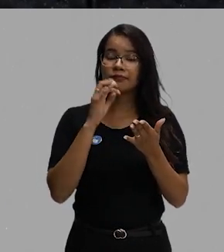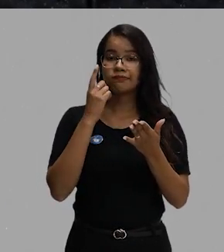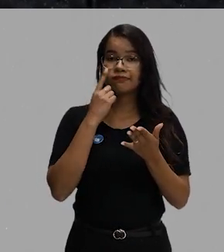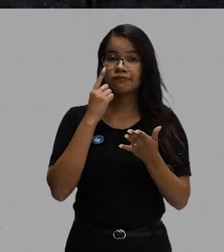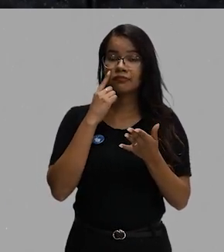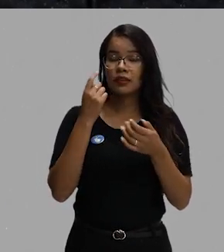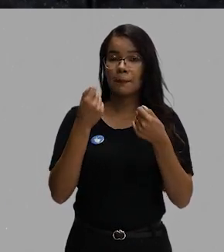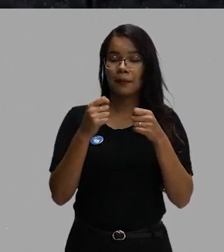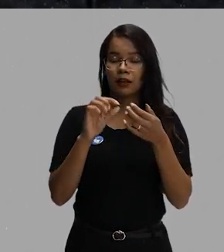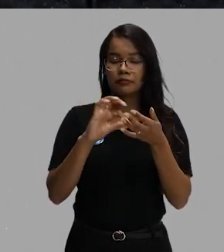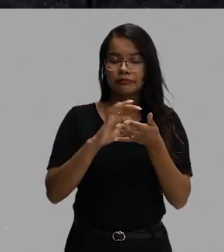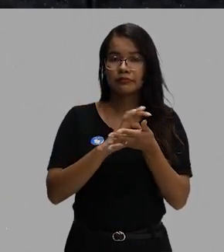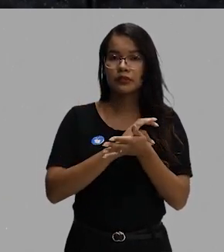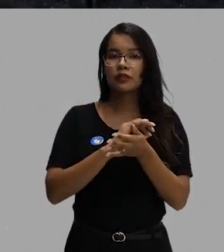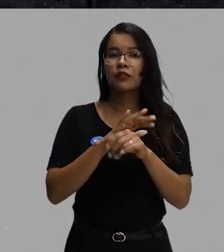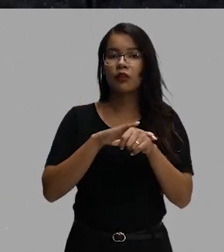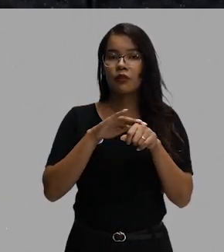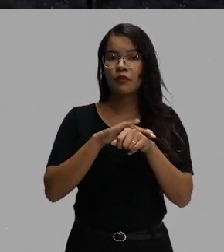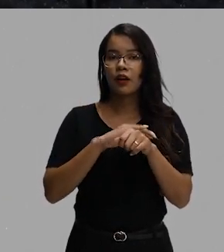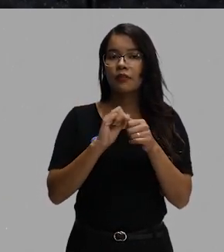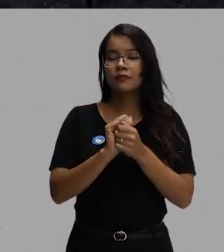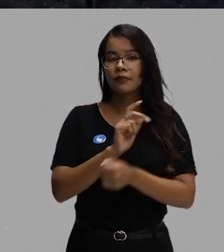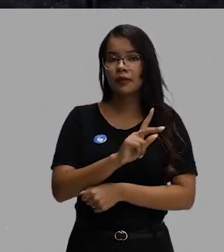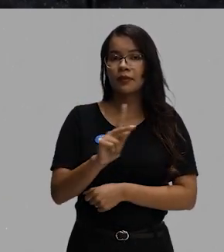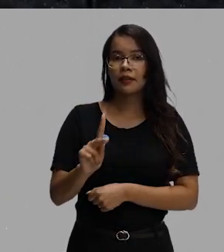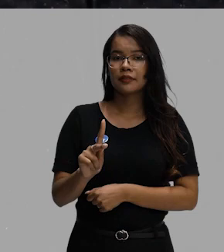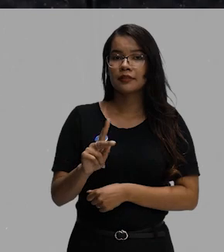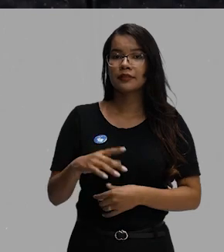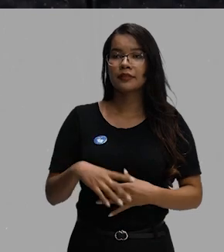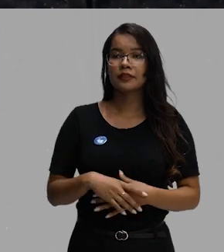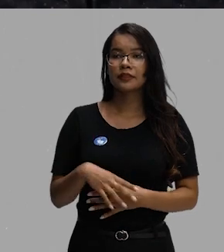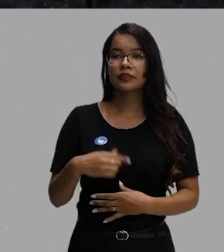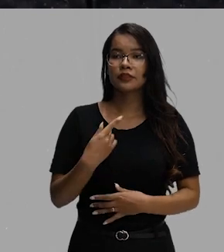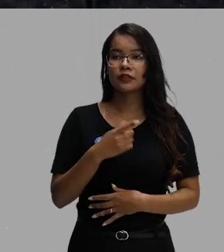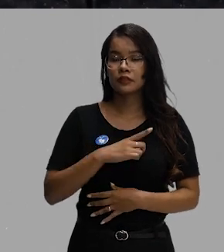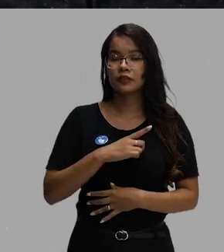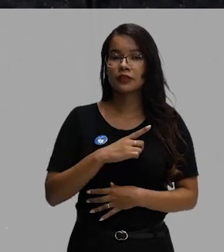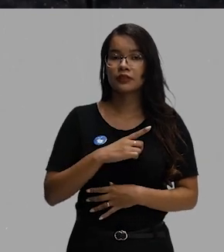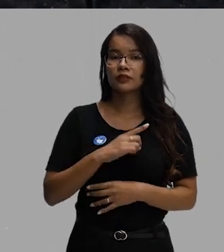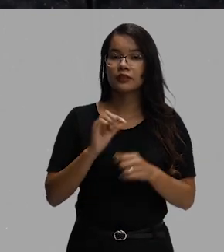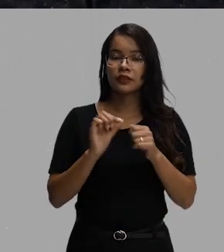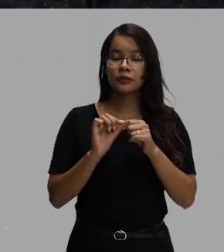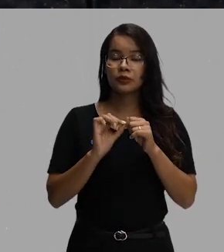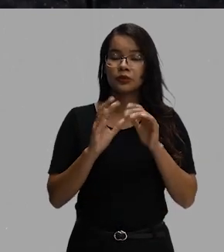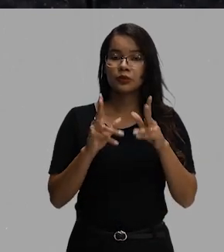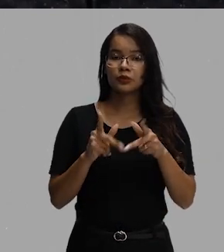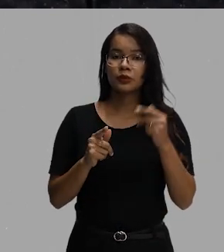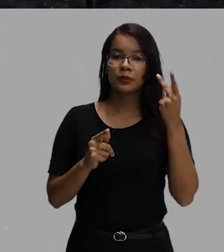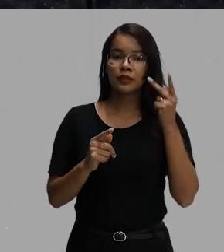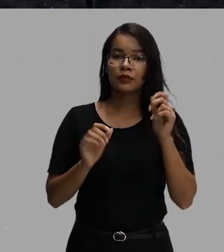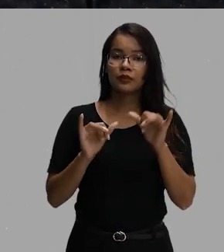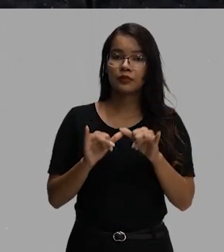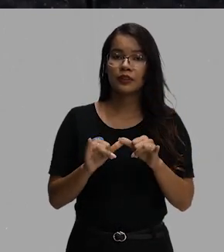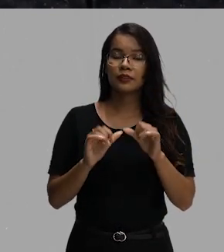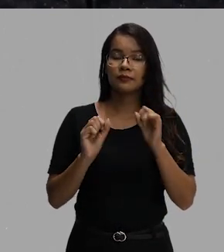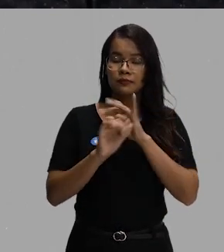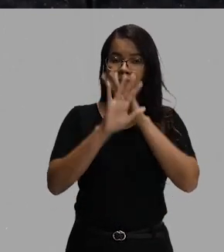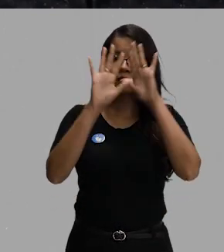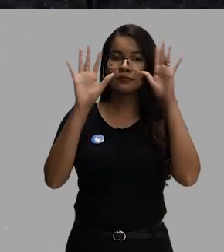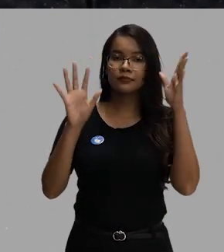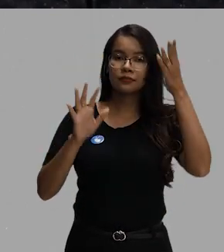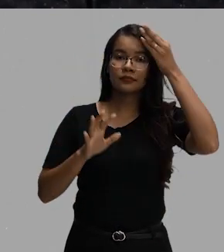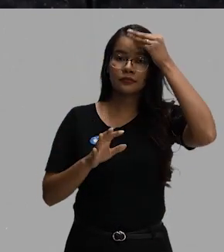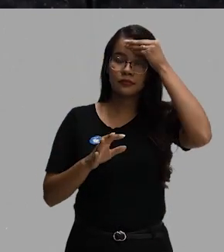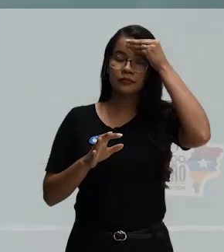dúvidas, também anote, converse com o seu professor. E nós vamos aqui fazer de tudo para que fique tudo bem